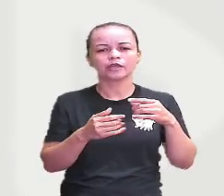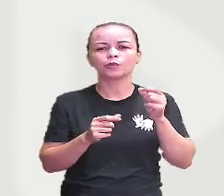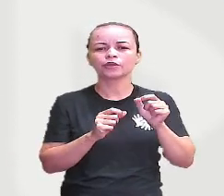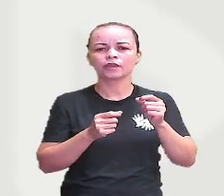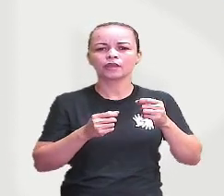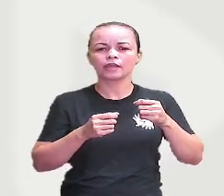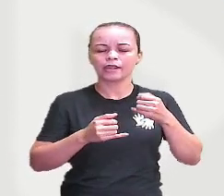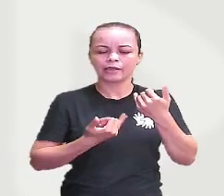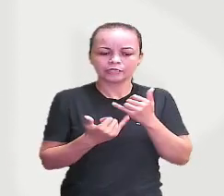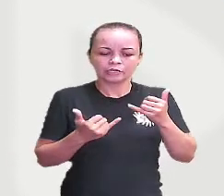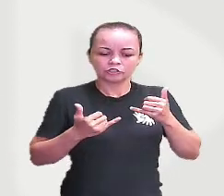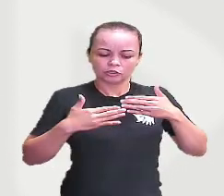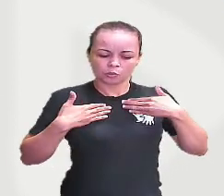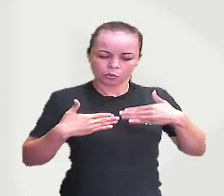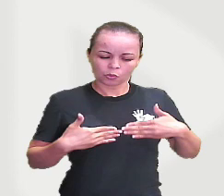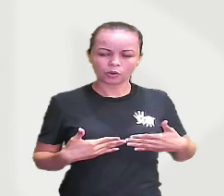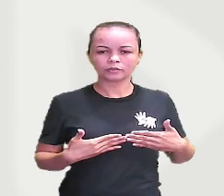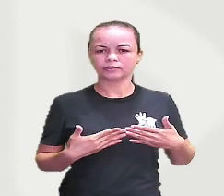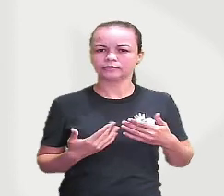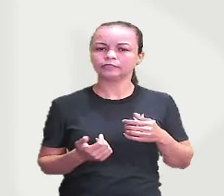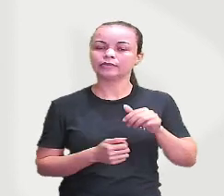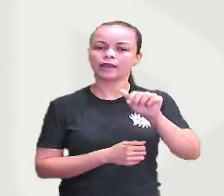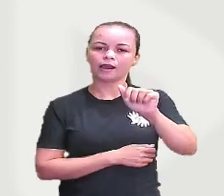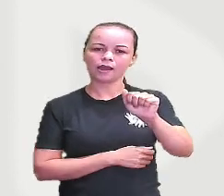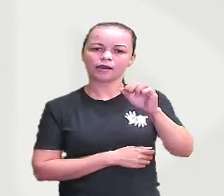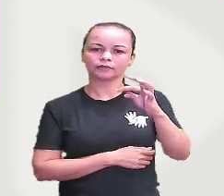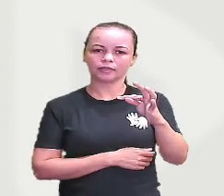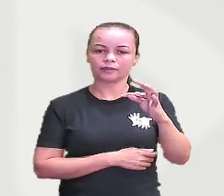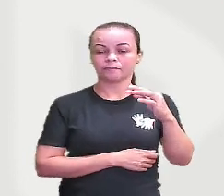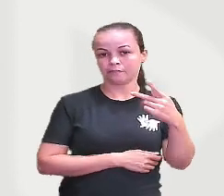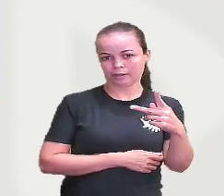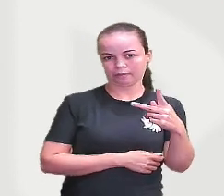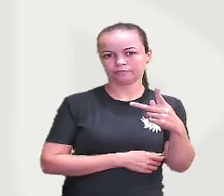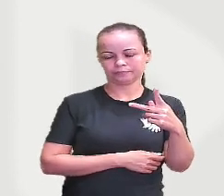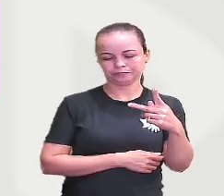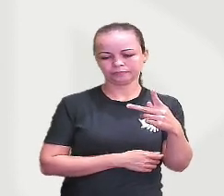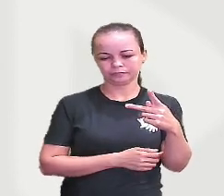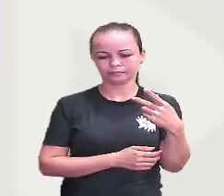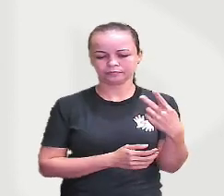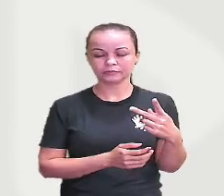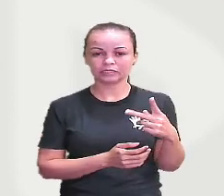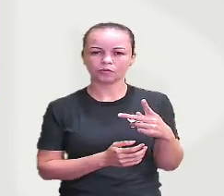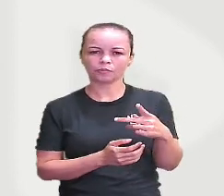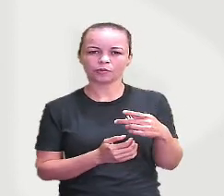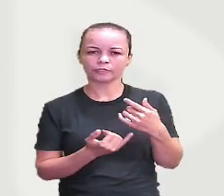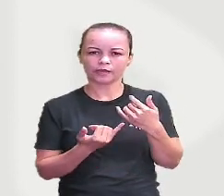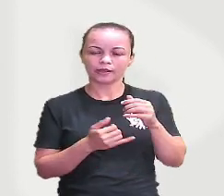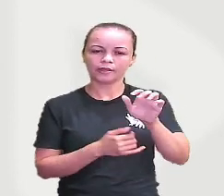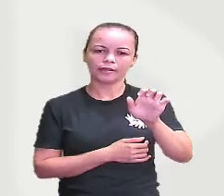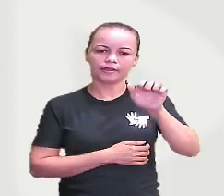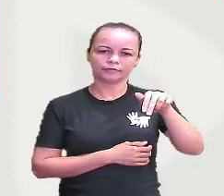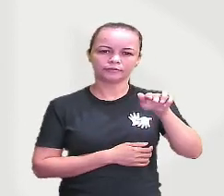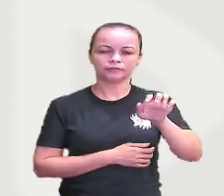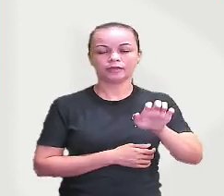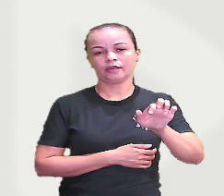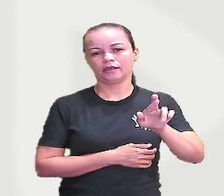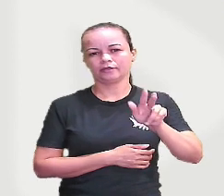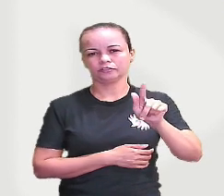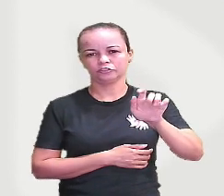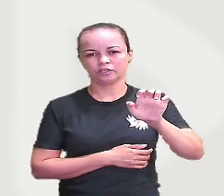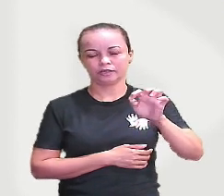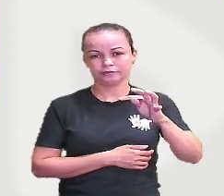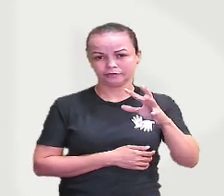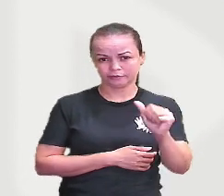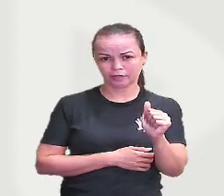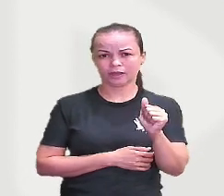Mas energia de que forma? Energia na forma de ATP, adenosina trifosfato. É uma moeda energética. Então, o açúcar, que é